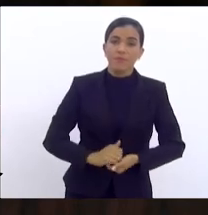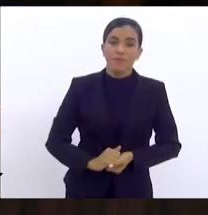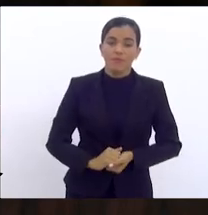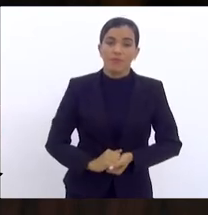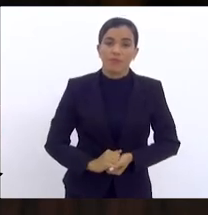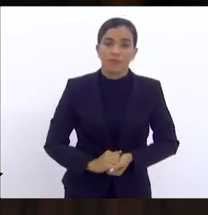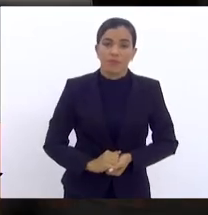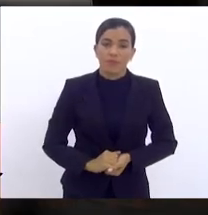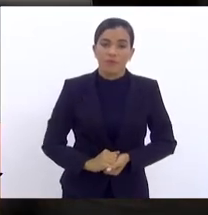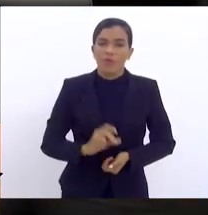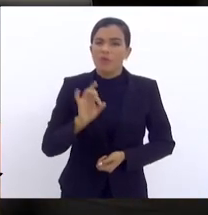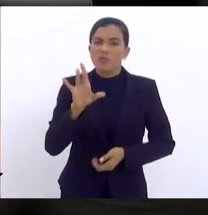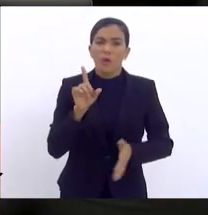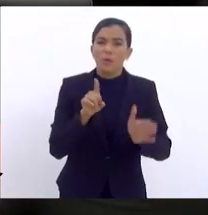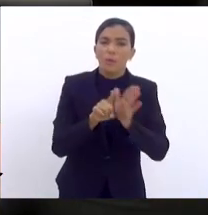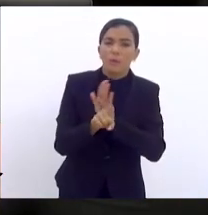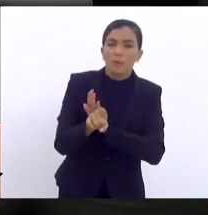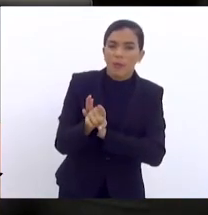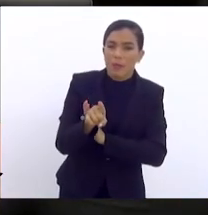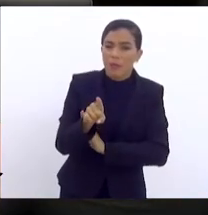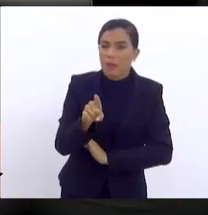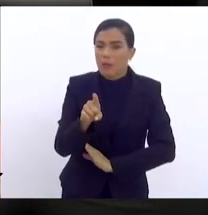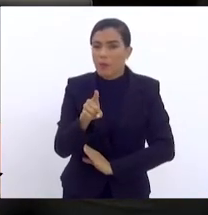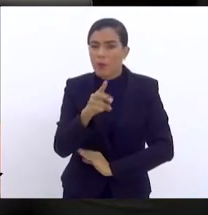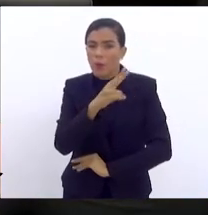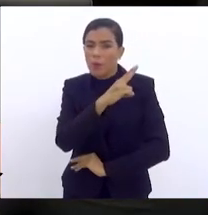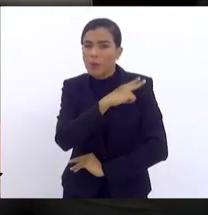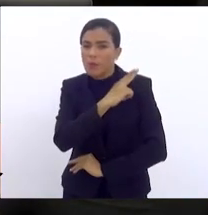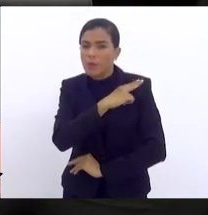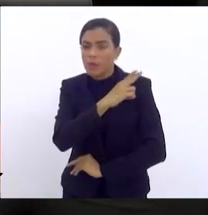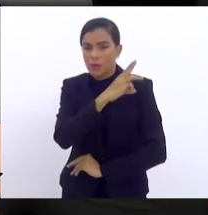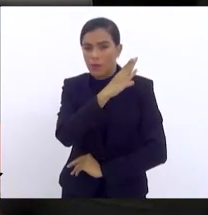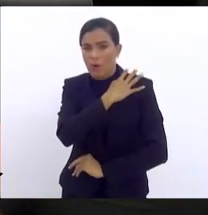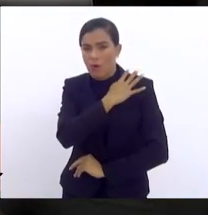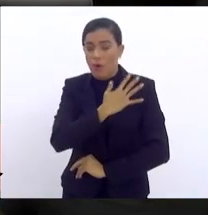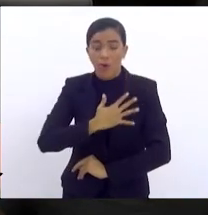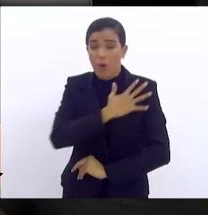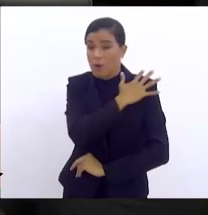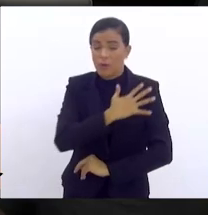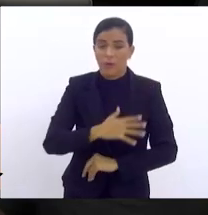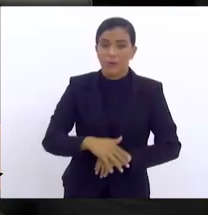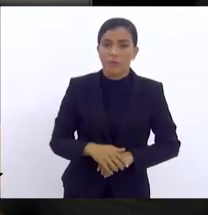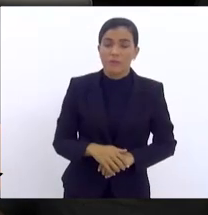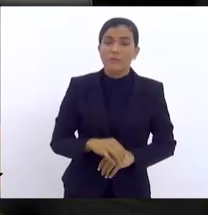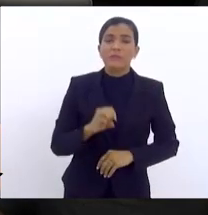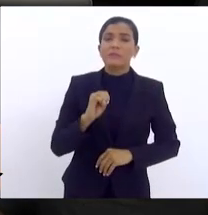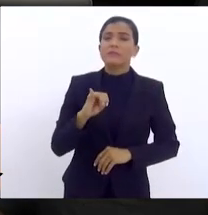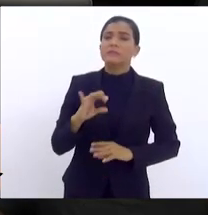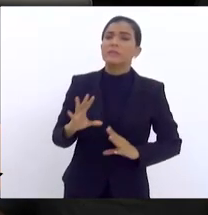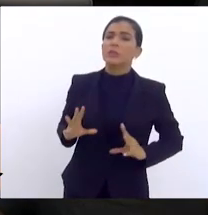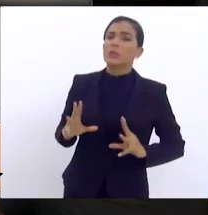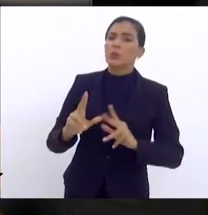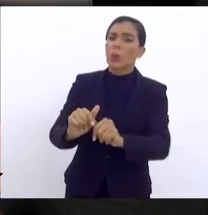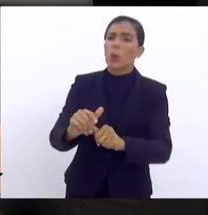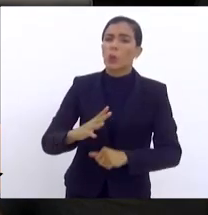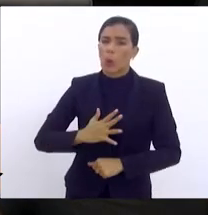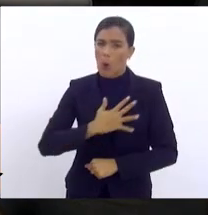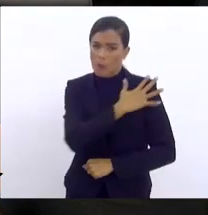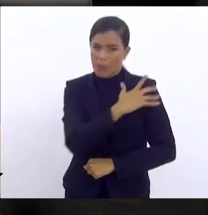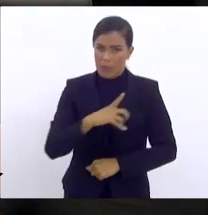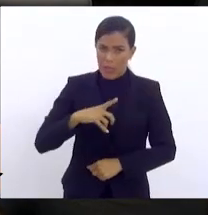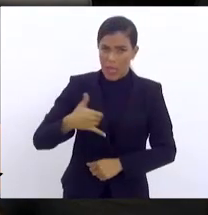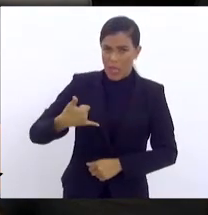só fazer uma pergunta o Coronel Tenente Coronel Robson se todos os comandantes tem um telefone